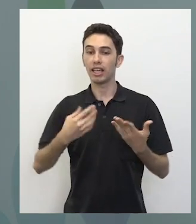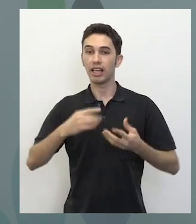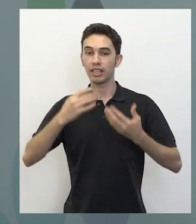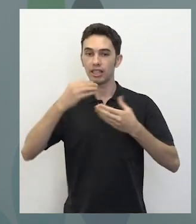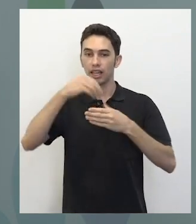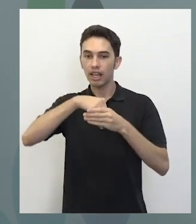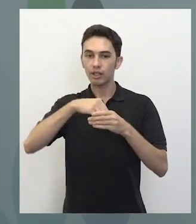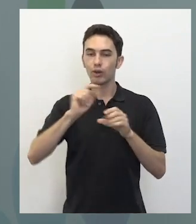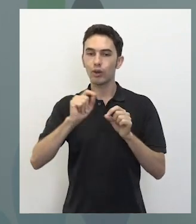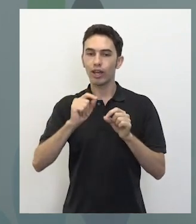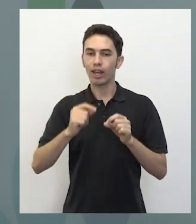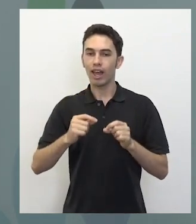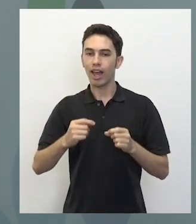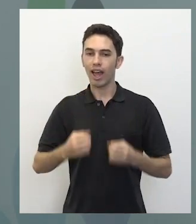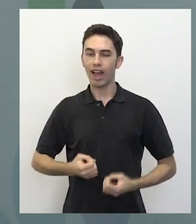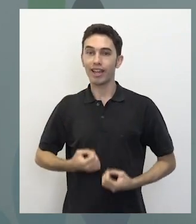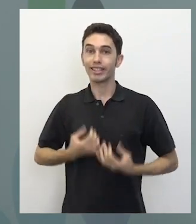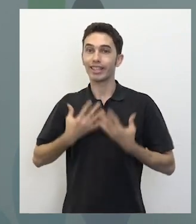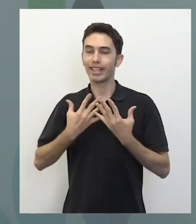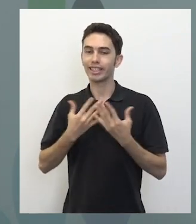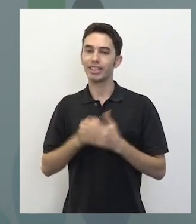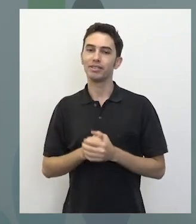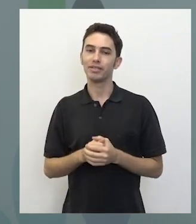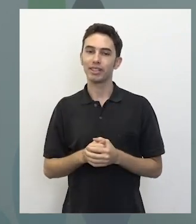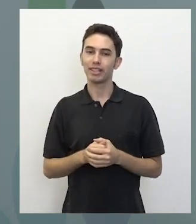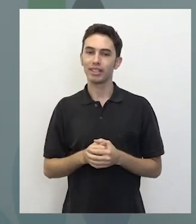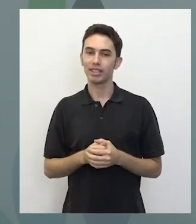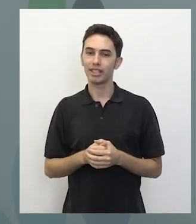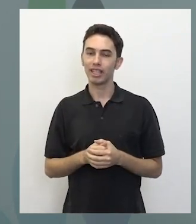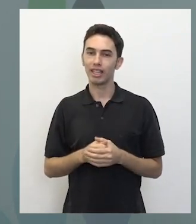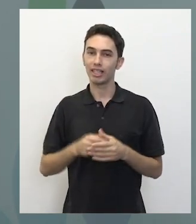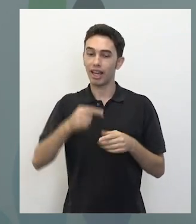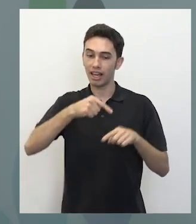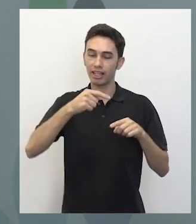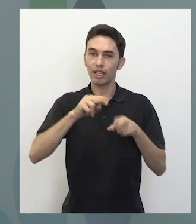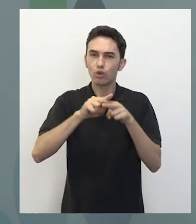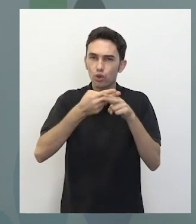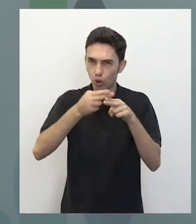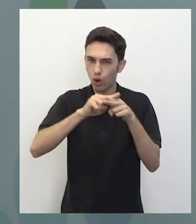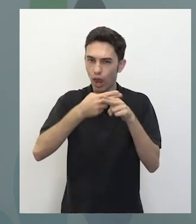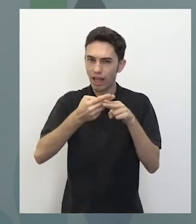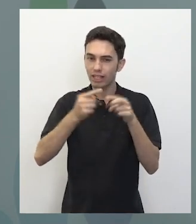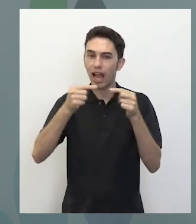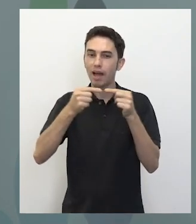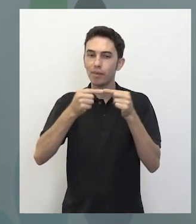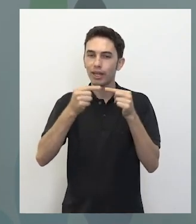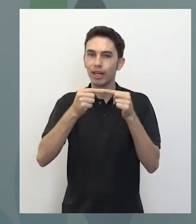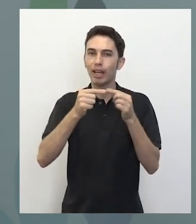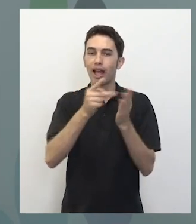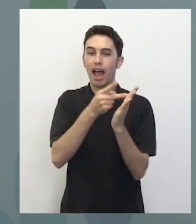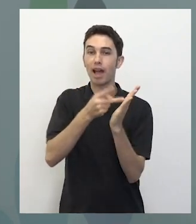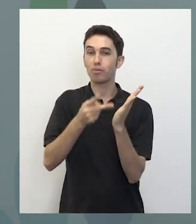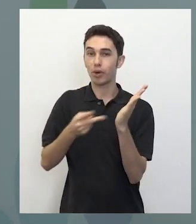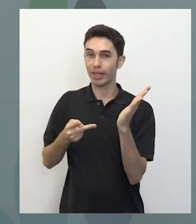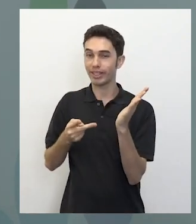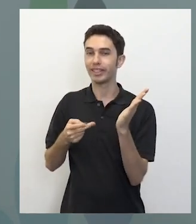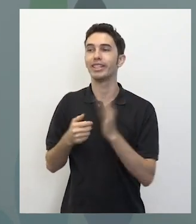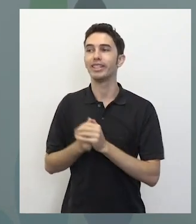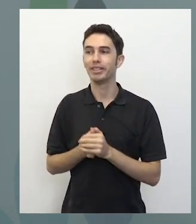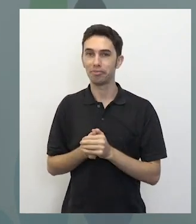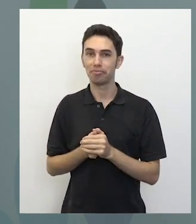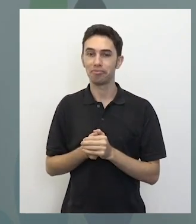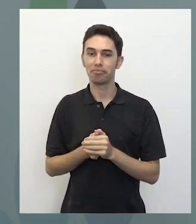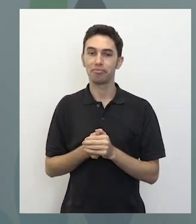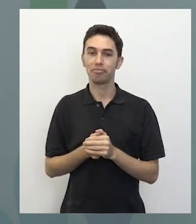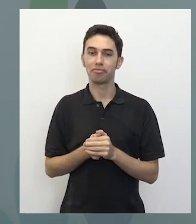aqui a marca, mas eu tenho aqui um bombom. Então, isso daqui é a poesia, que essa caixinha vazia não teria tanto significado, mas acho que o que